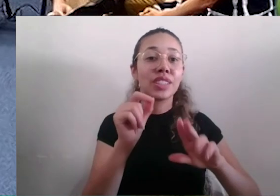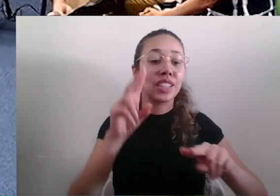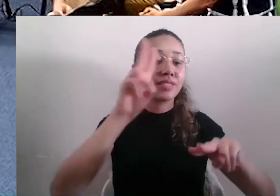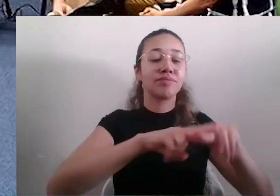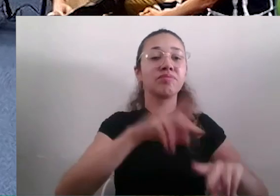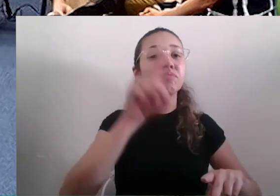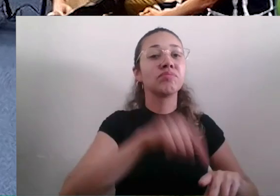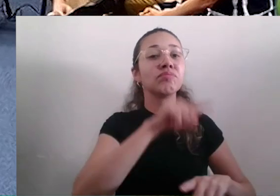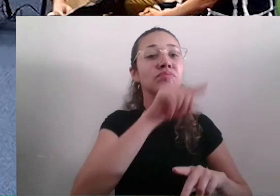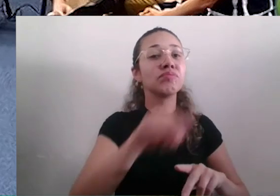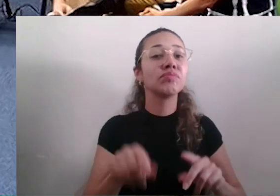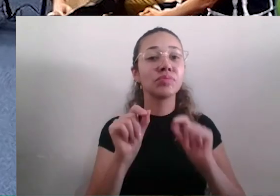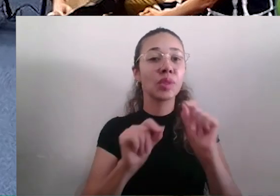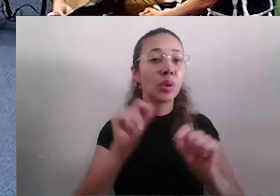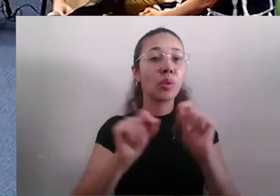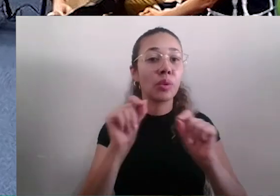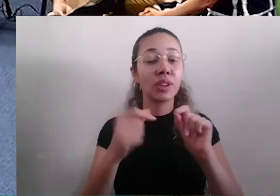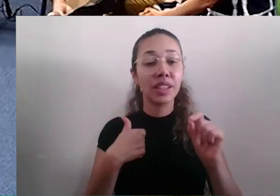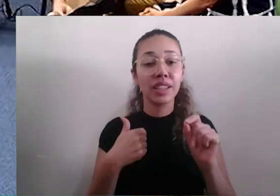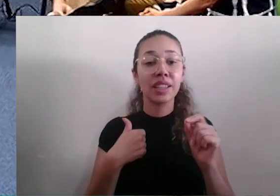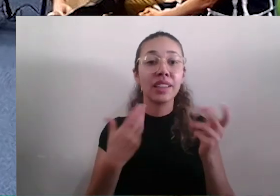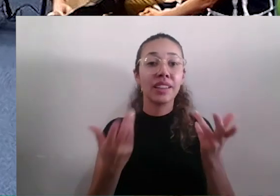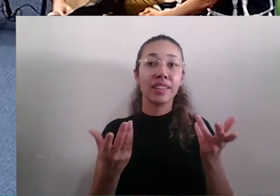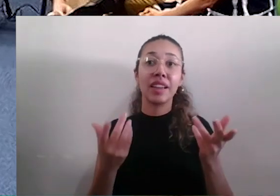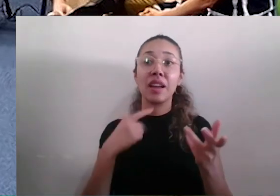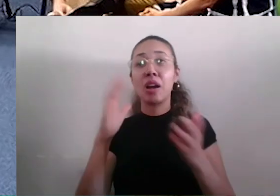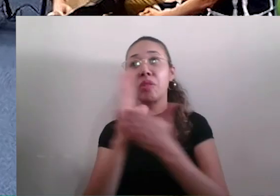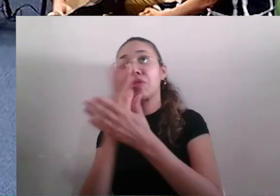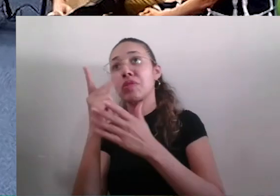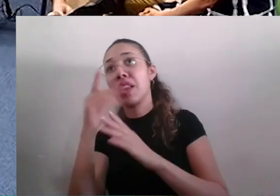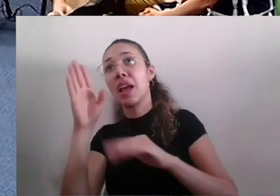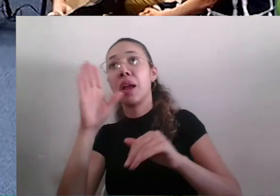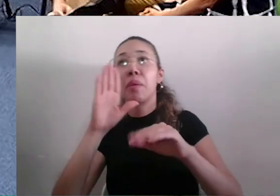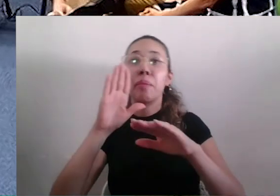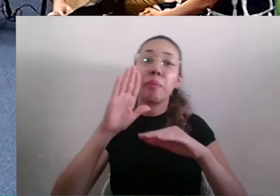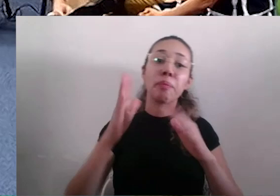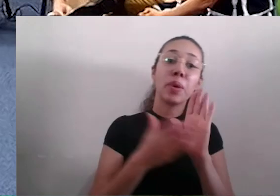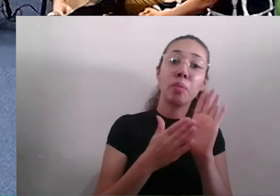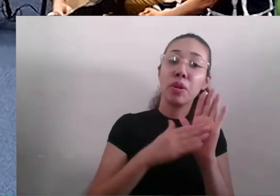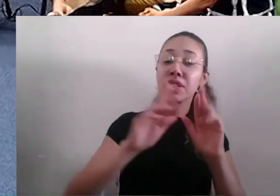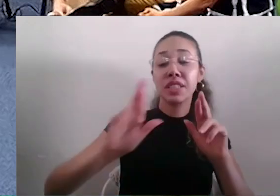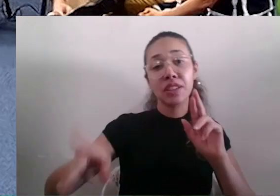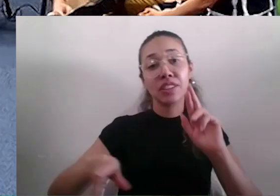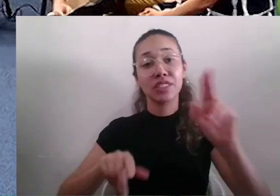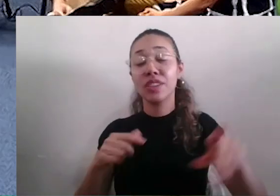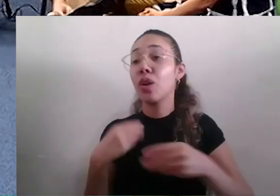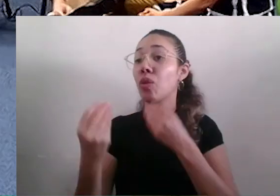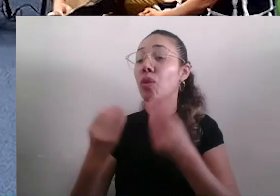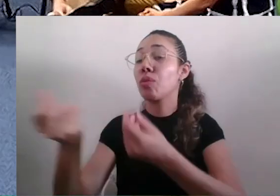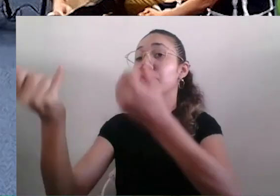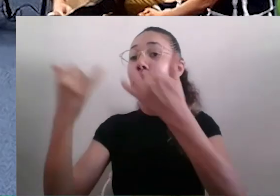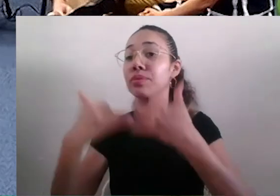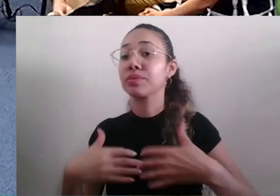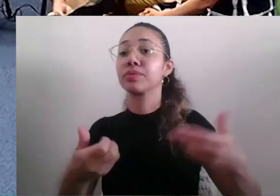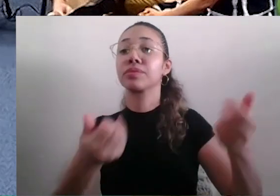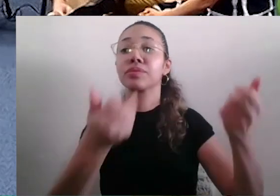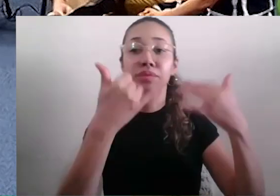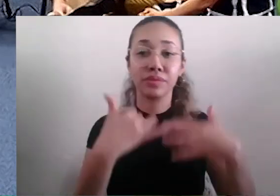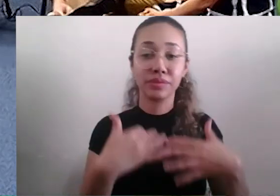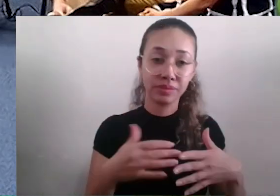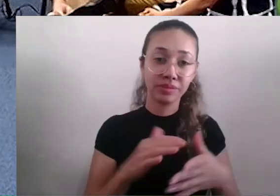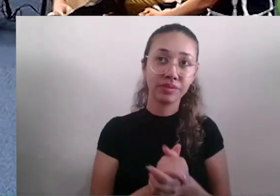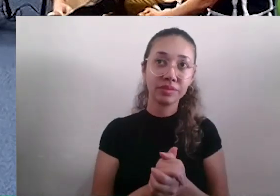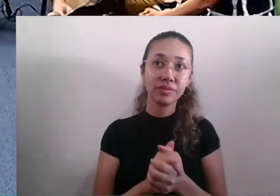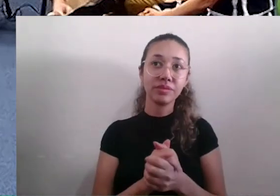E aí as pessoas dizem não mas não é uma proposta é um isso é um aquilo eu digo mas como assim Então me explica e uma das maneiras que